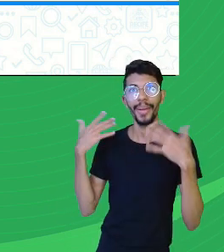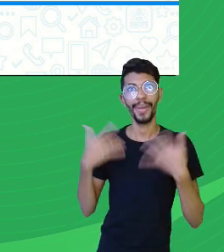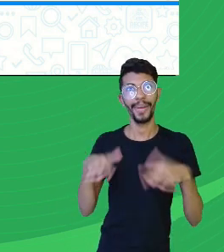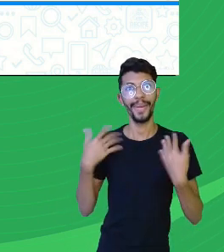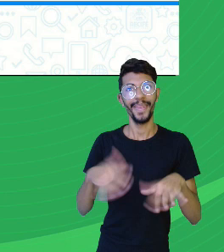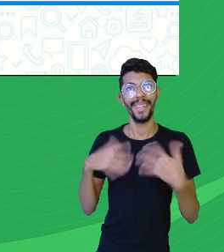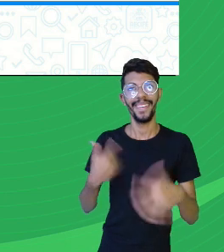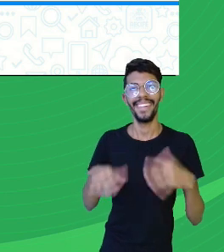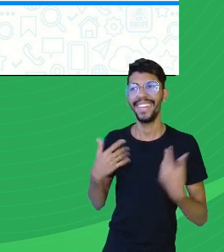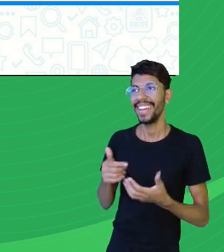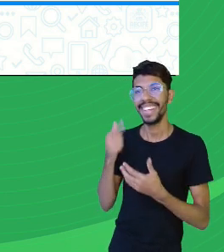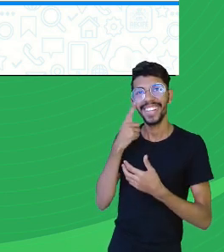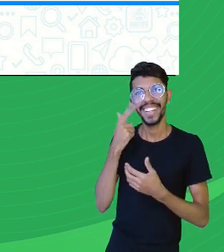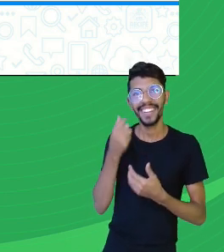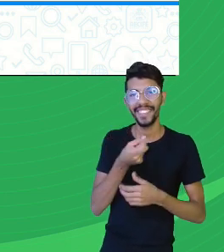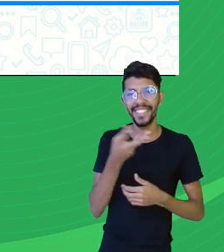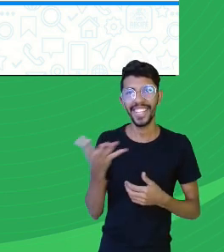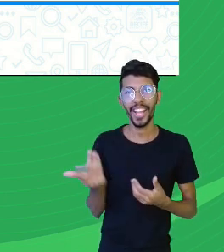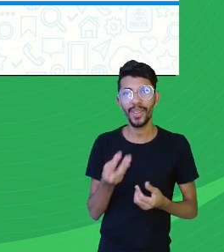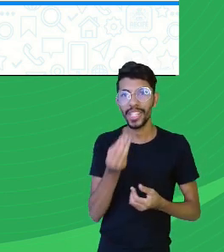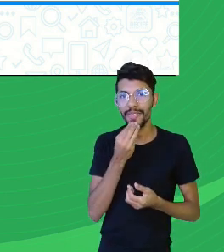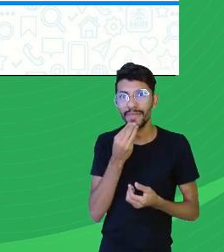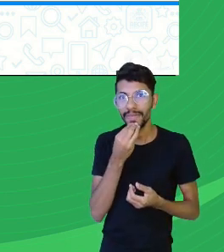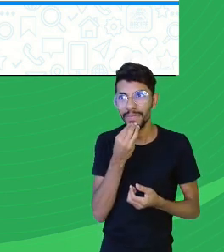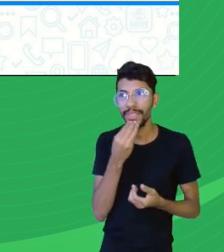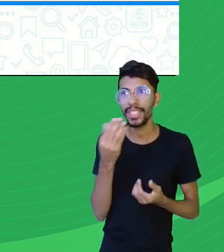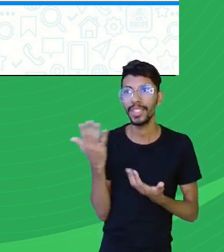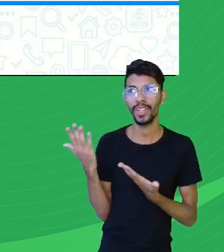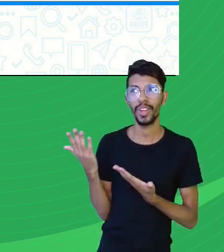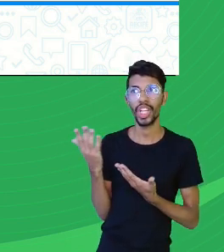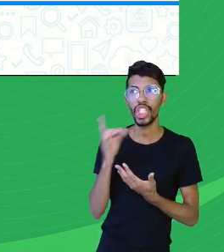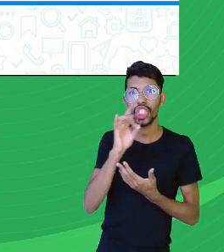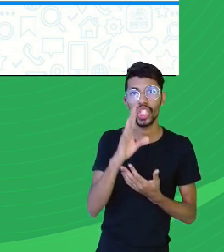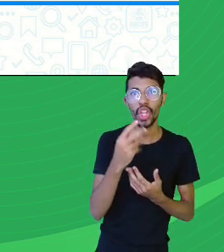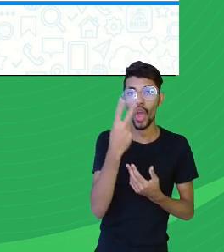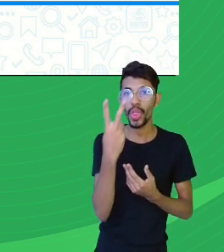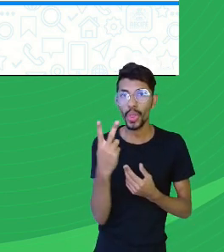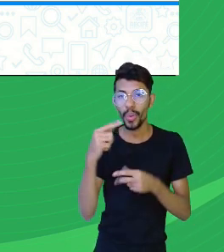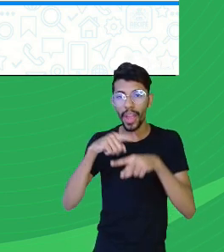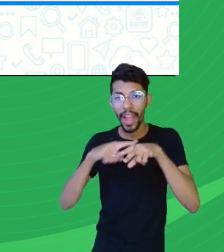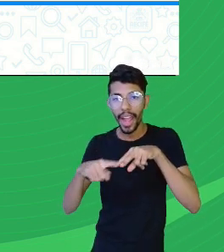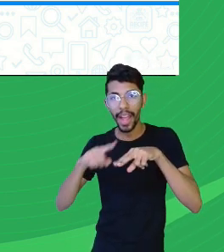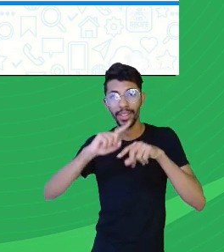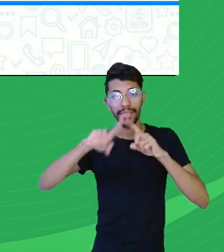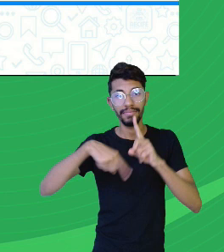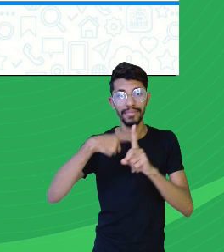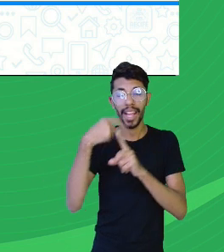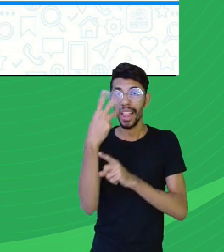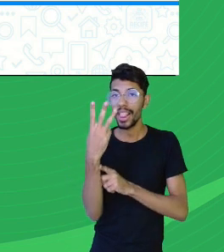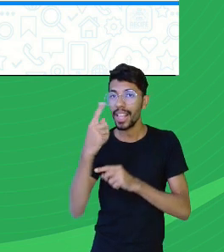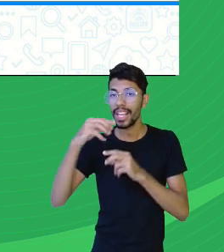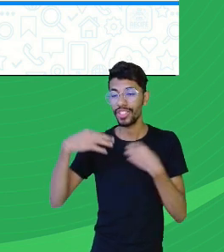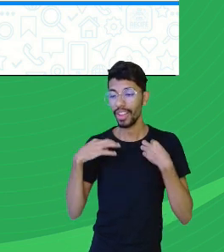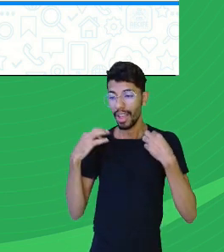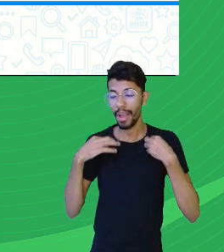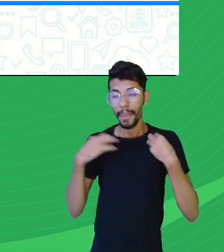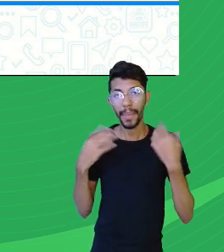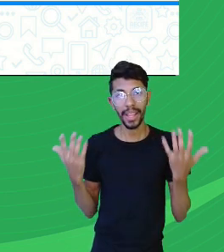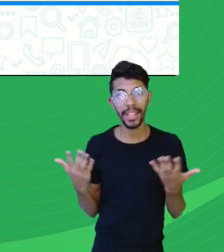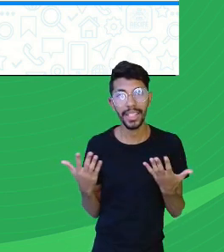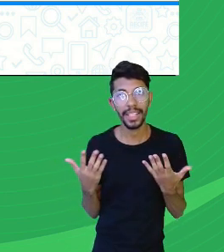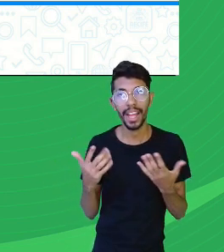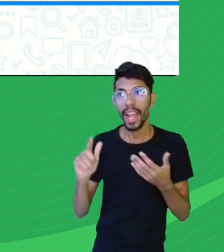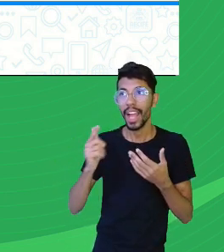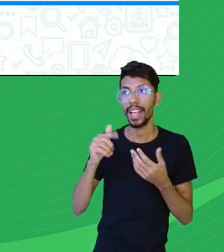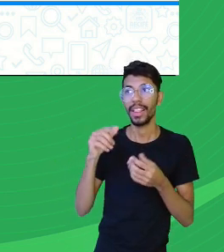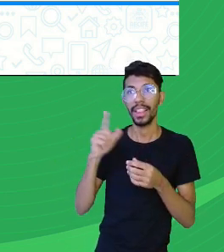Gente, olha quantas opções com aquelas 2 calças e as 3 camisas que o garoto tem